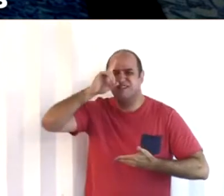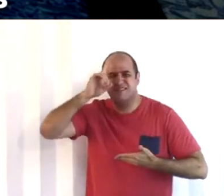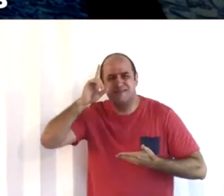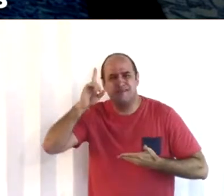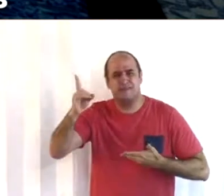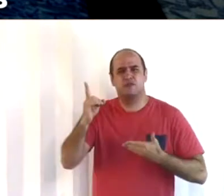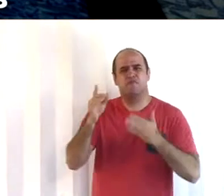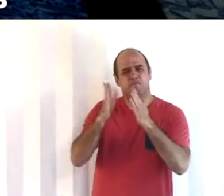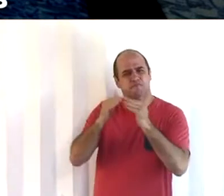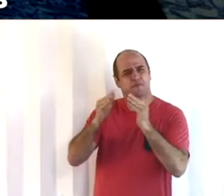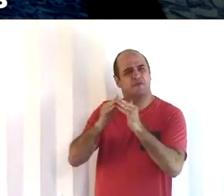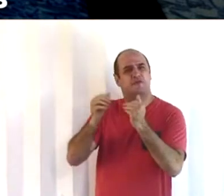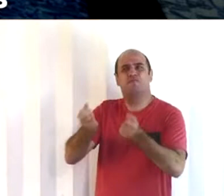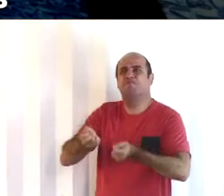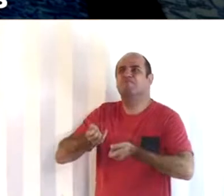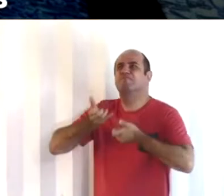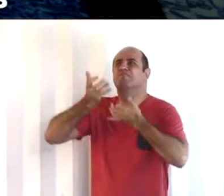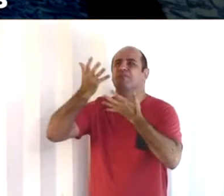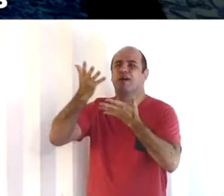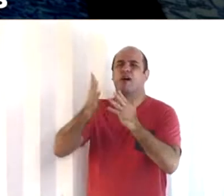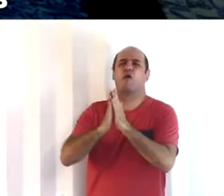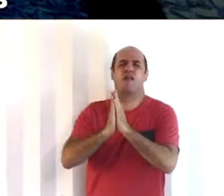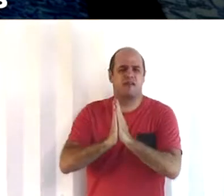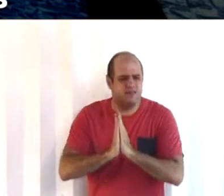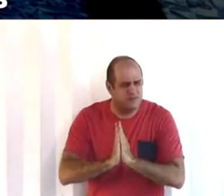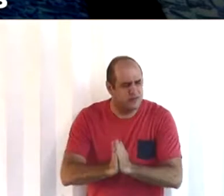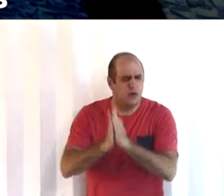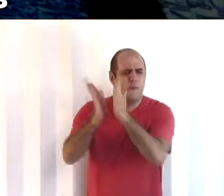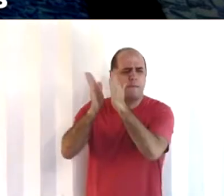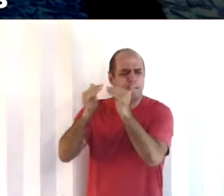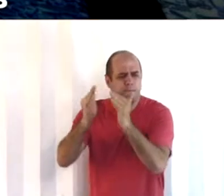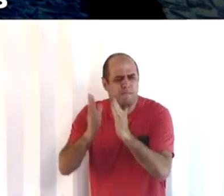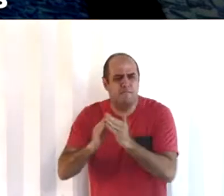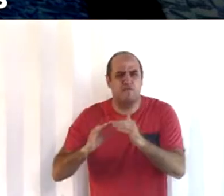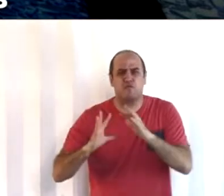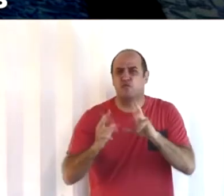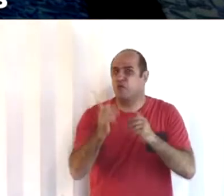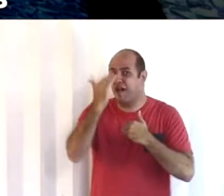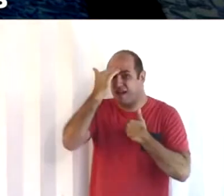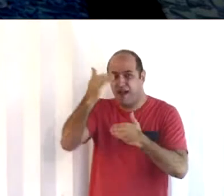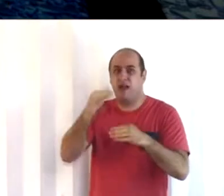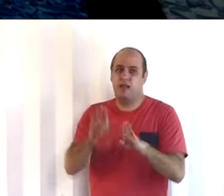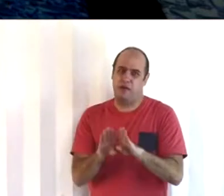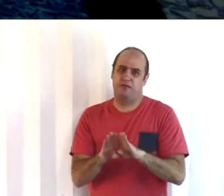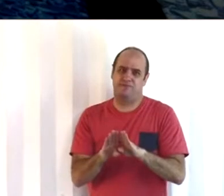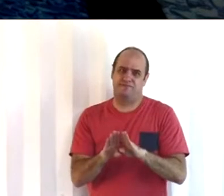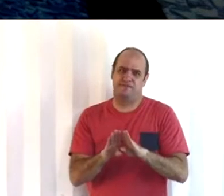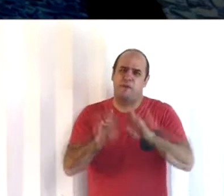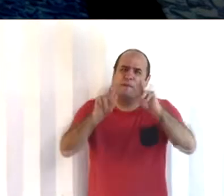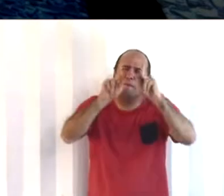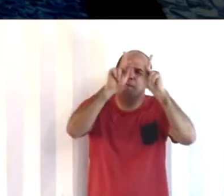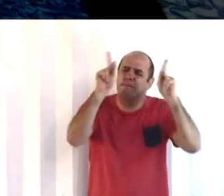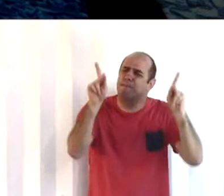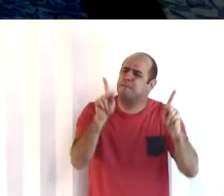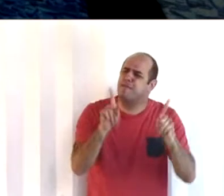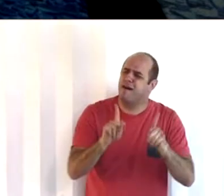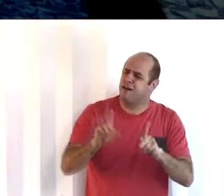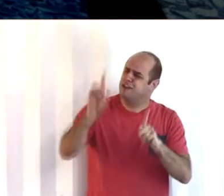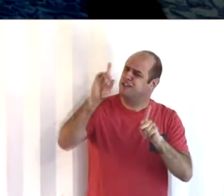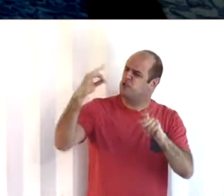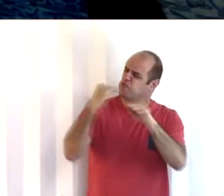vossas petições, pela oração e pela súplica com ações de graças. E a paz de Deus, que excede